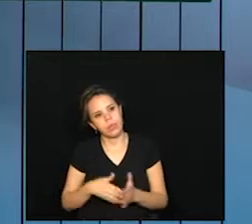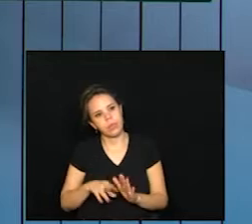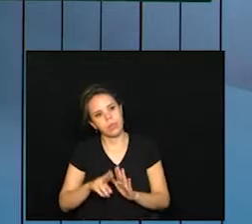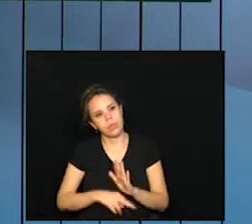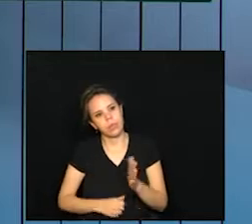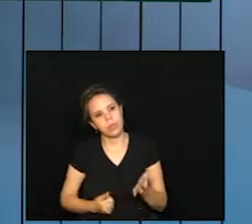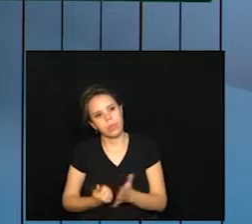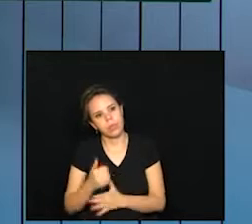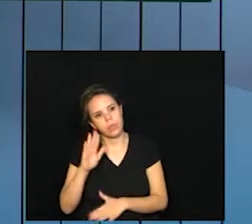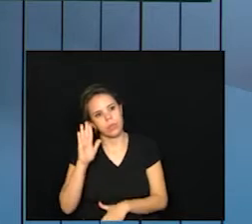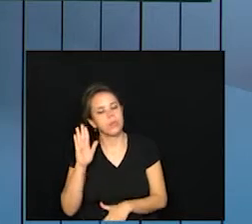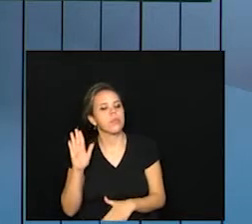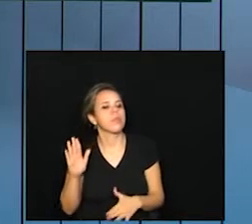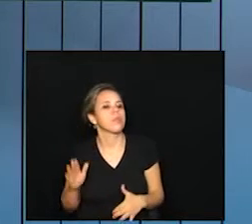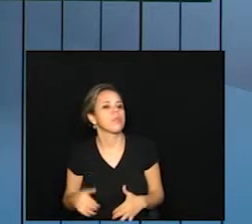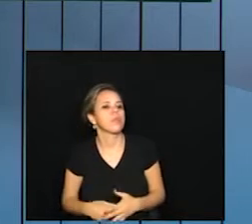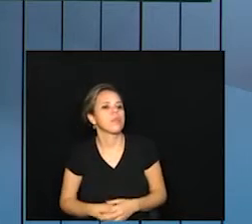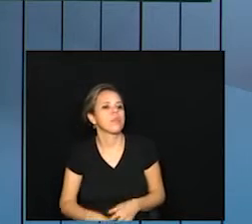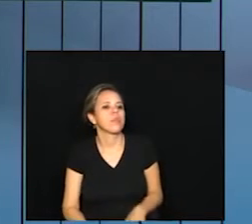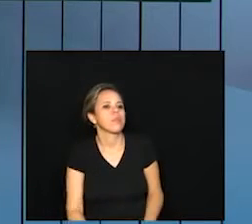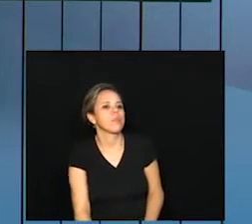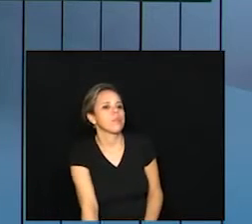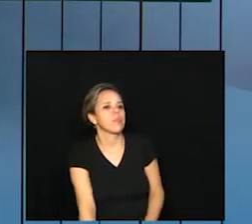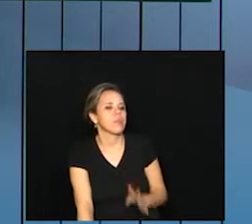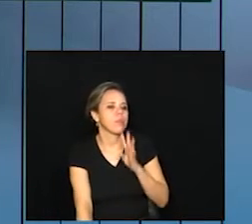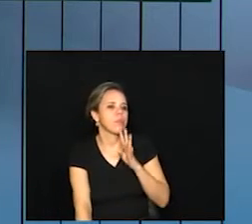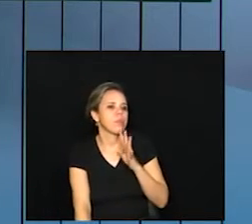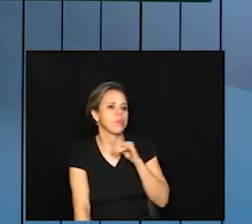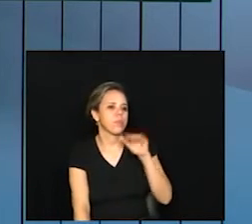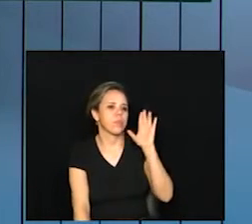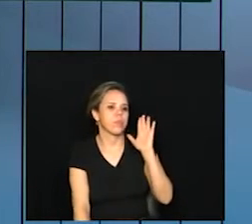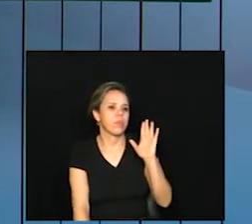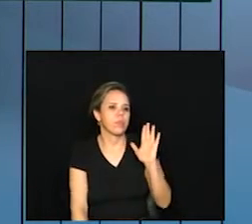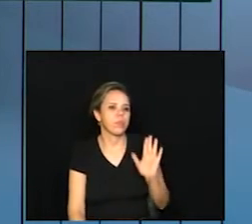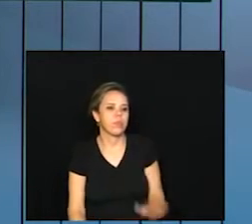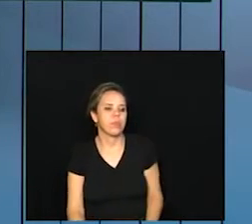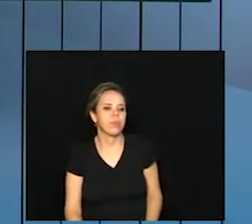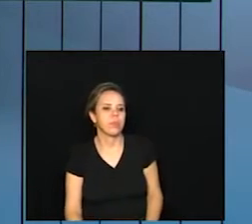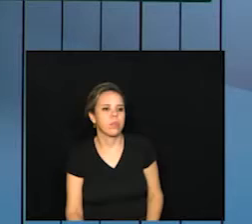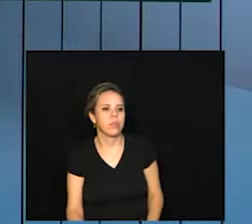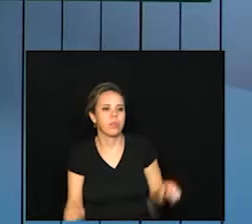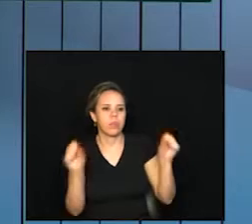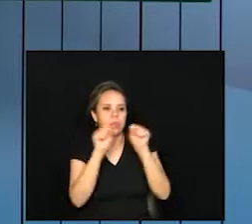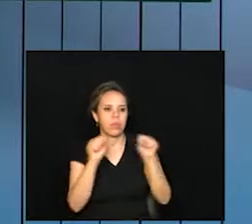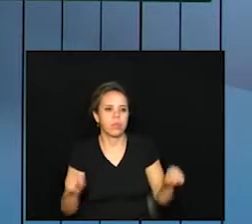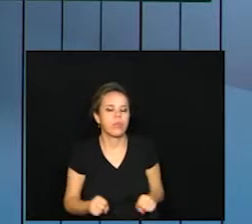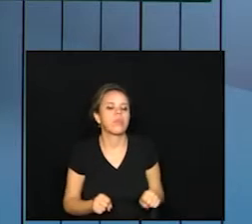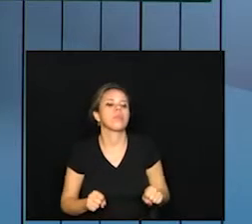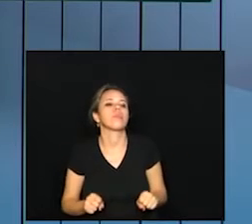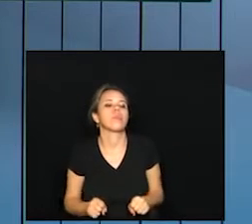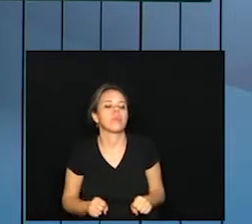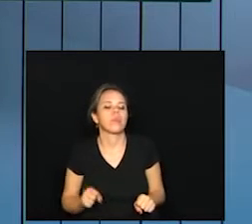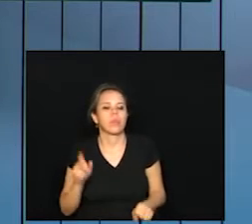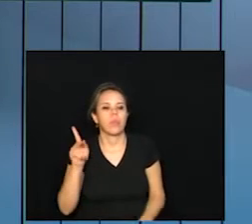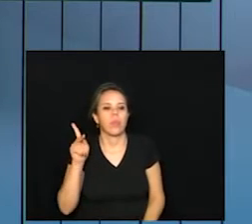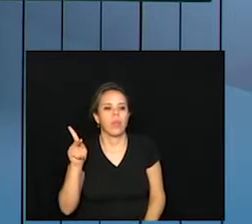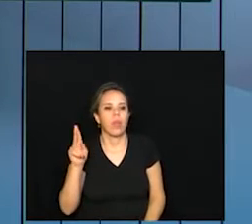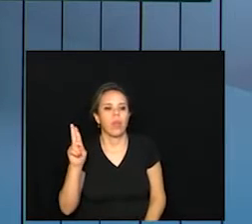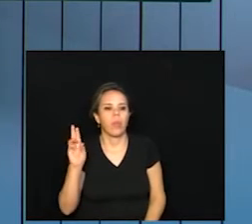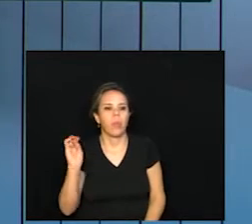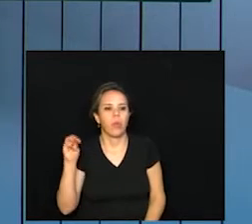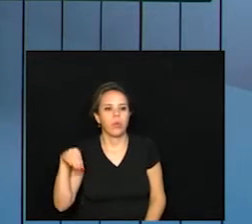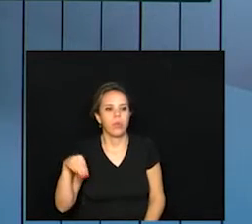passou a comprar mais e ele passou a conhecer mais este sistema do Procon, que as reclamações